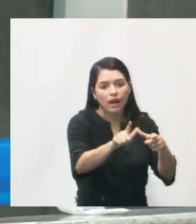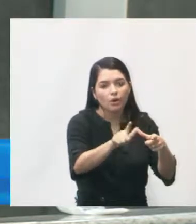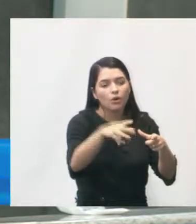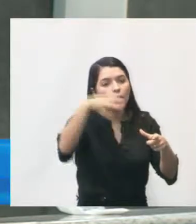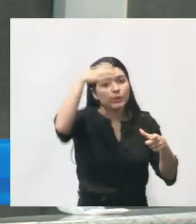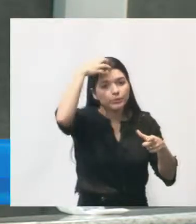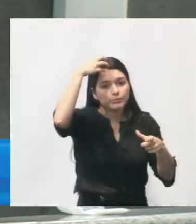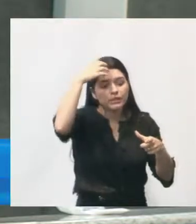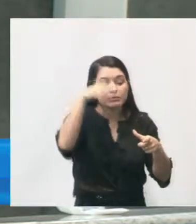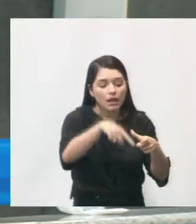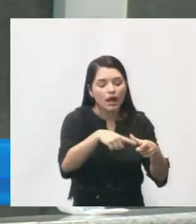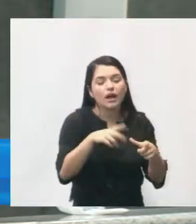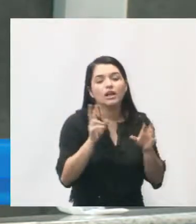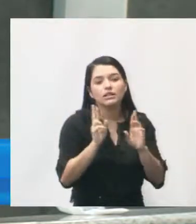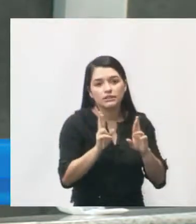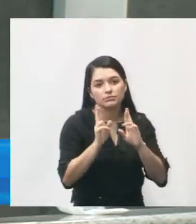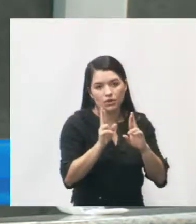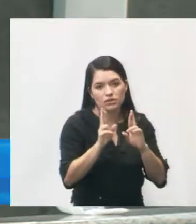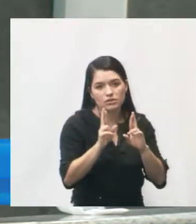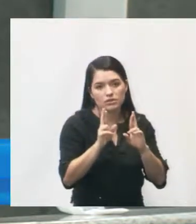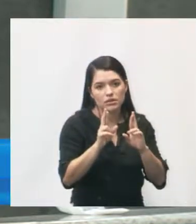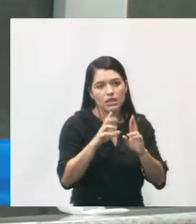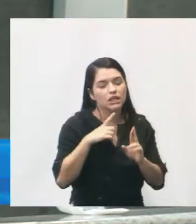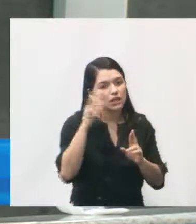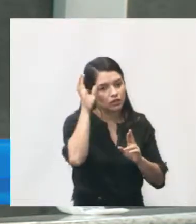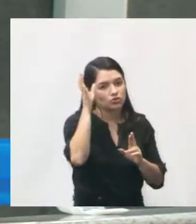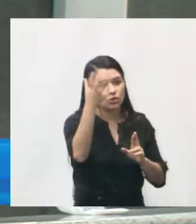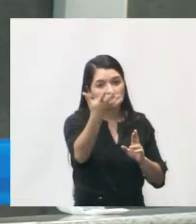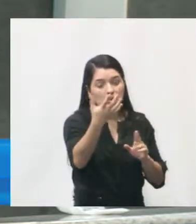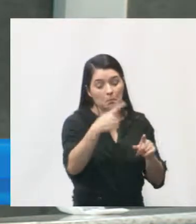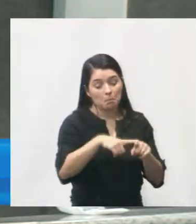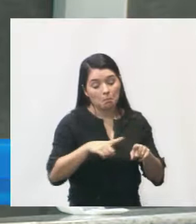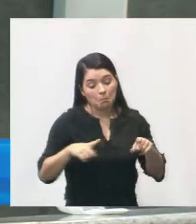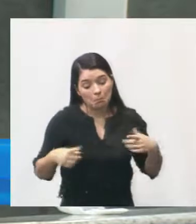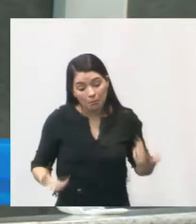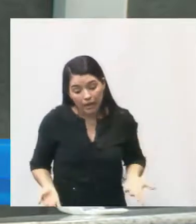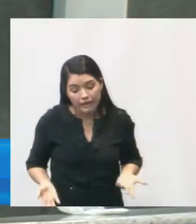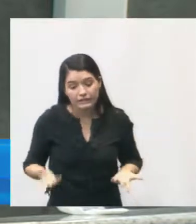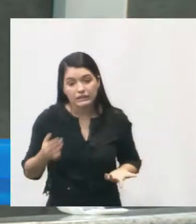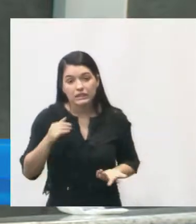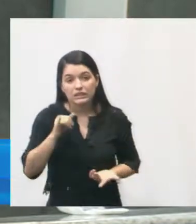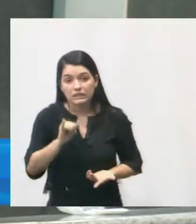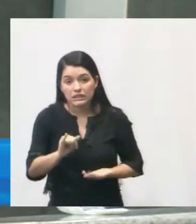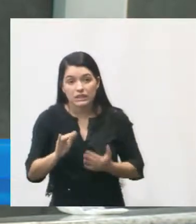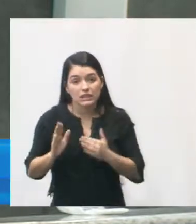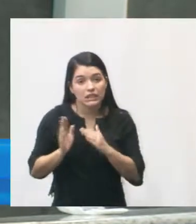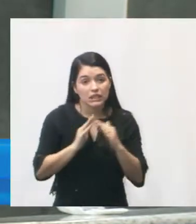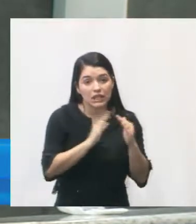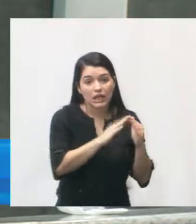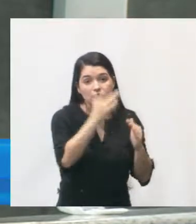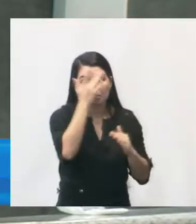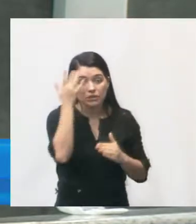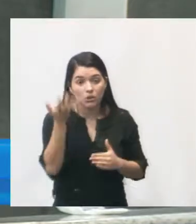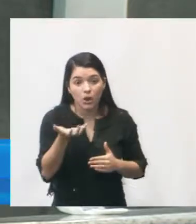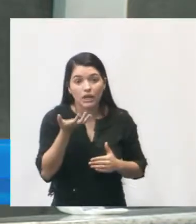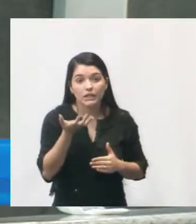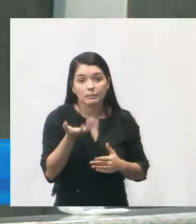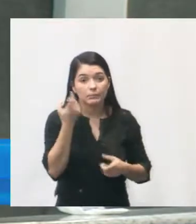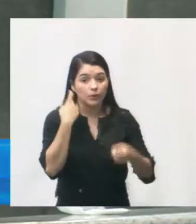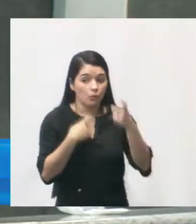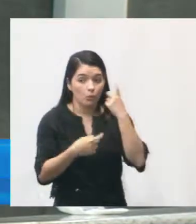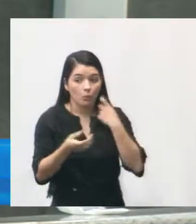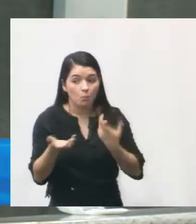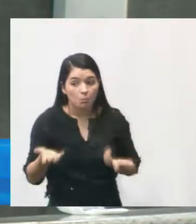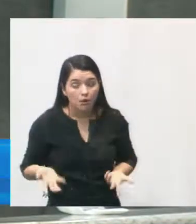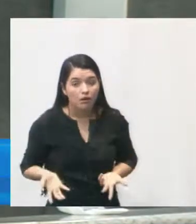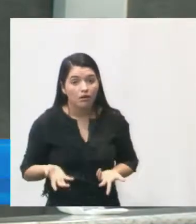solução. Mas, enquanto moradores, queremos nos ocupar e, na verdade, nos preocupar para